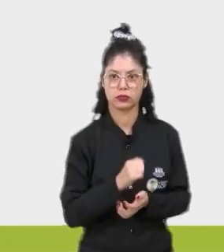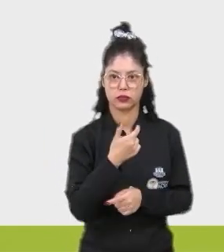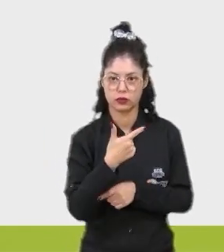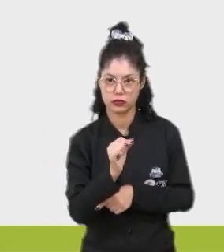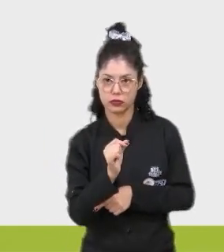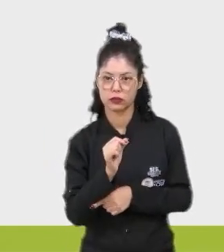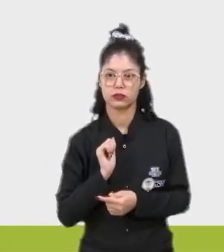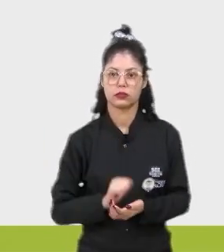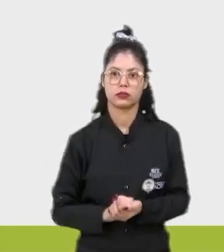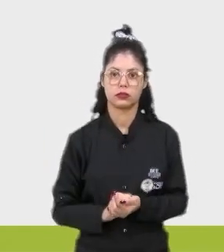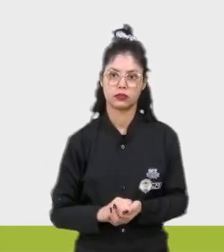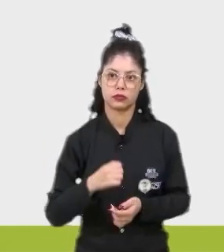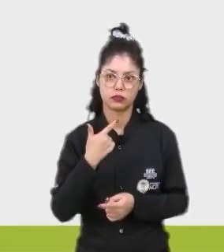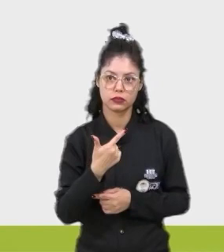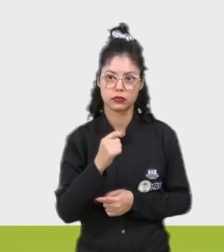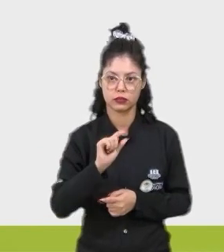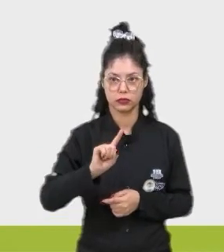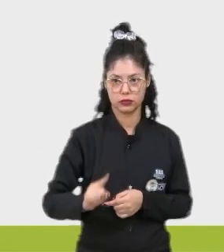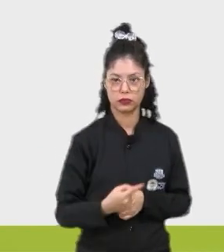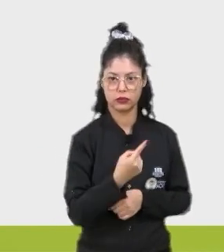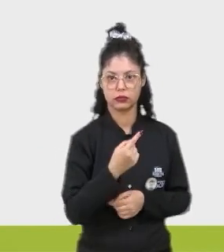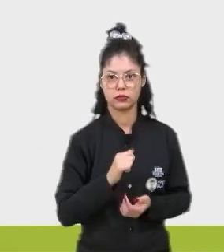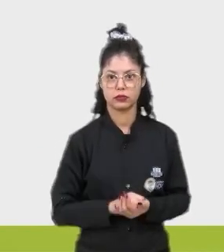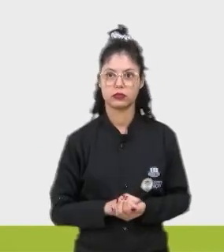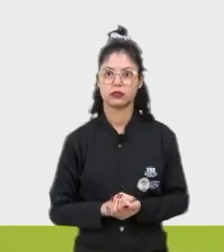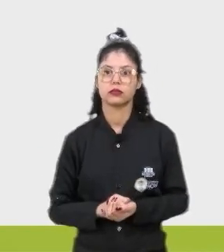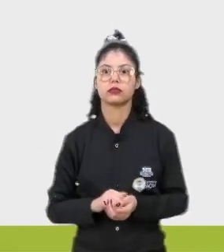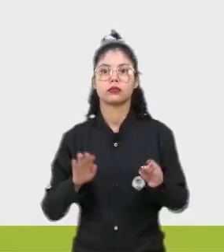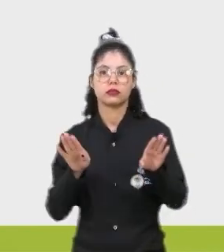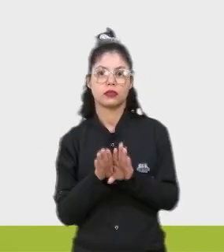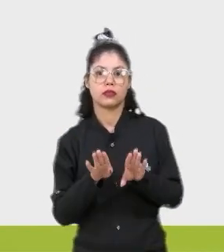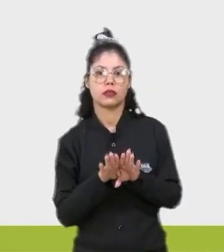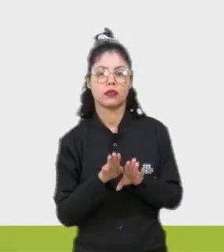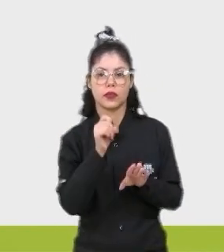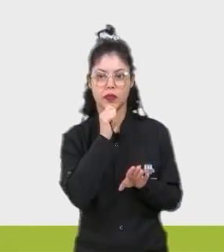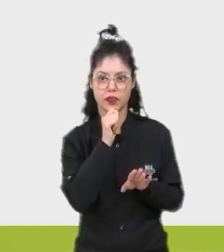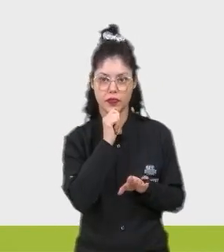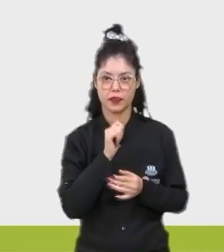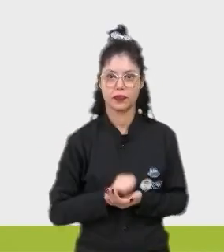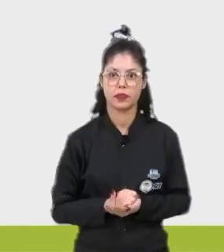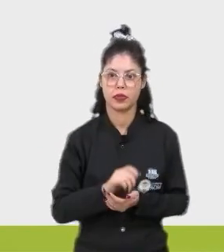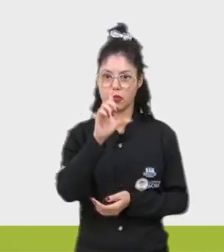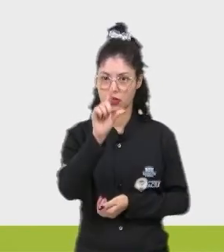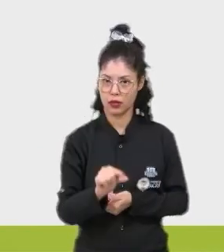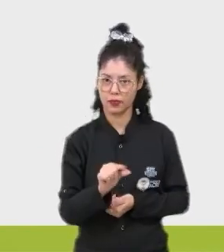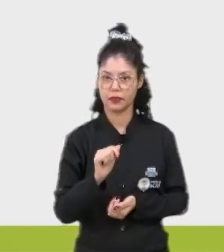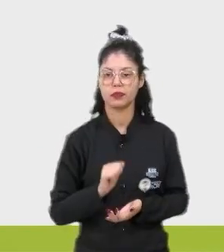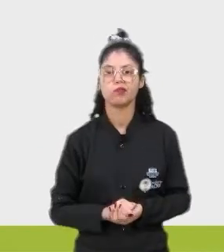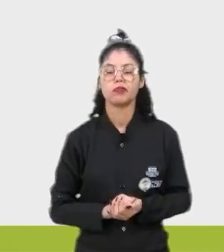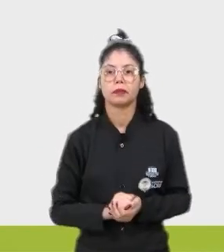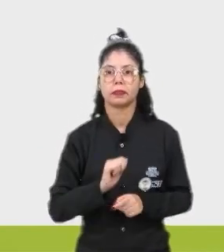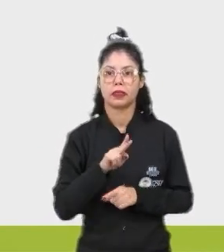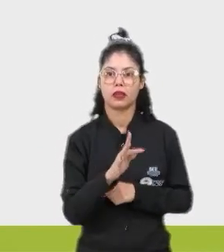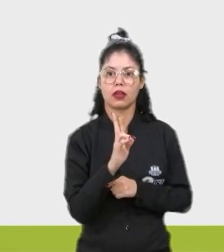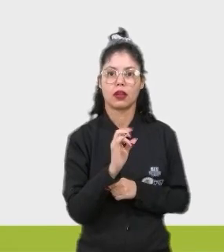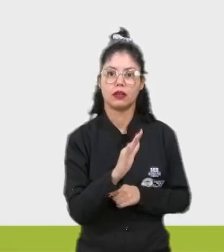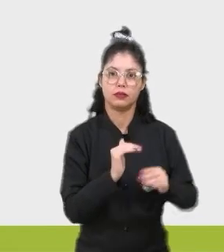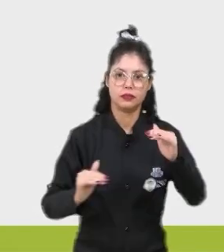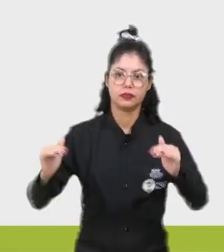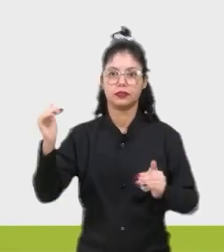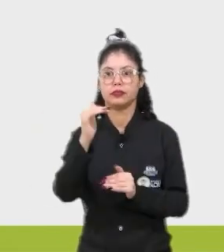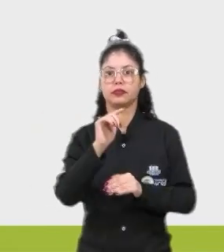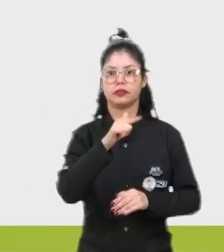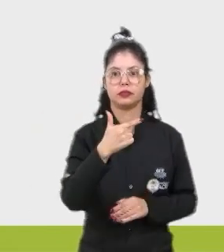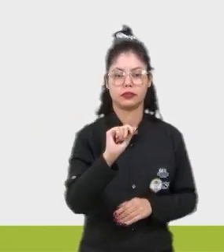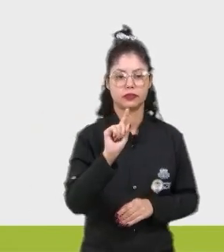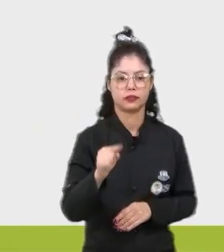20 Hz e 20.000 Hz. O infrassom abaixo de 20 Hz e o ultrassom acima de